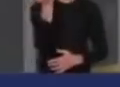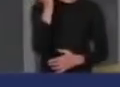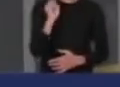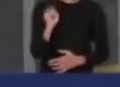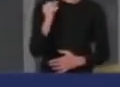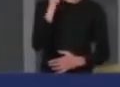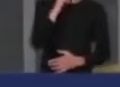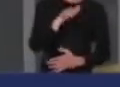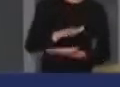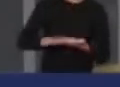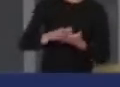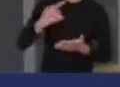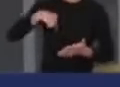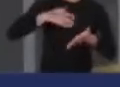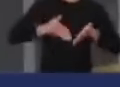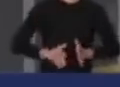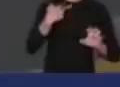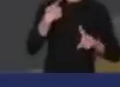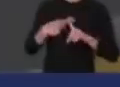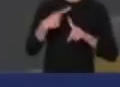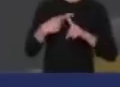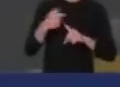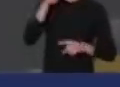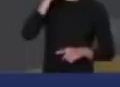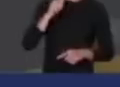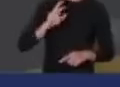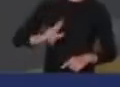o princípio básico da vida, que é a orientação sexual.